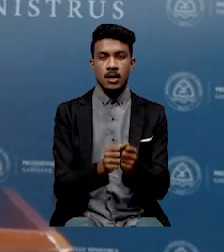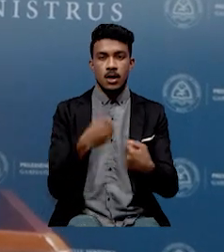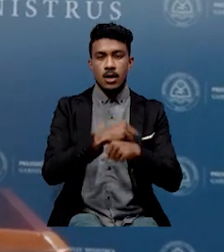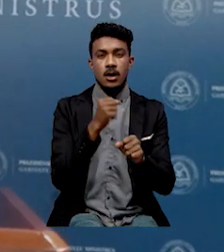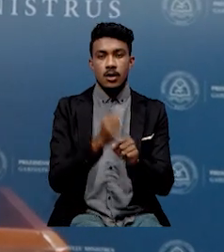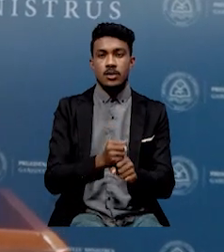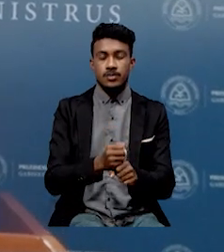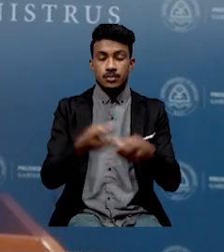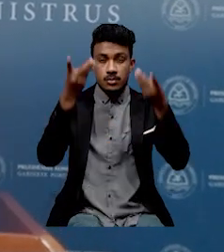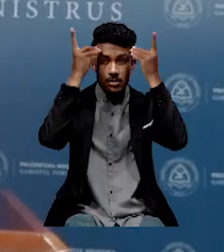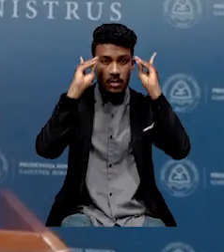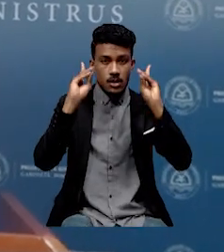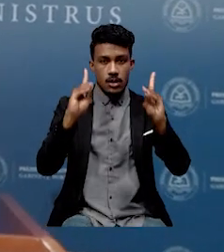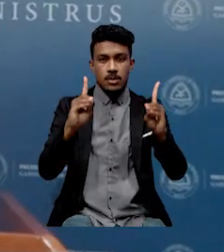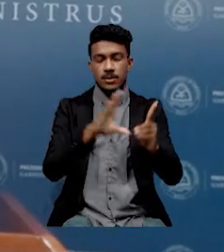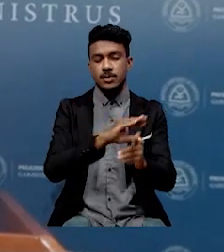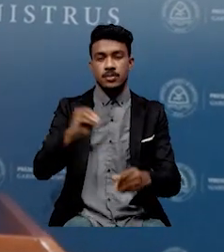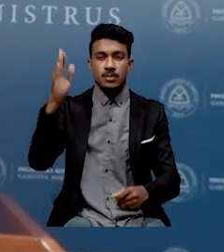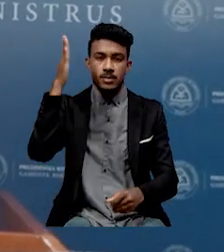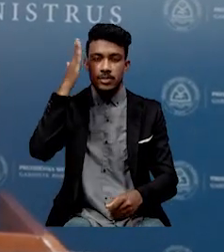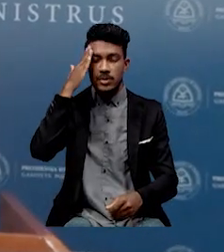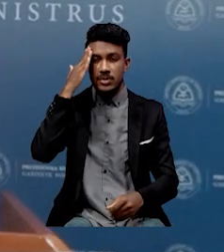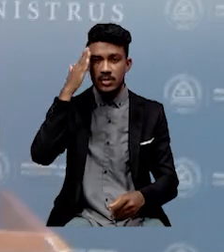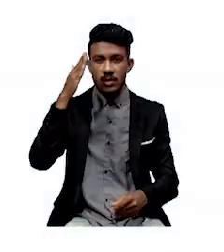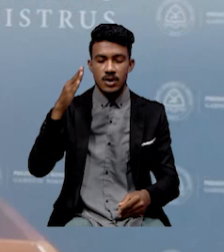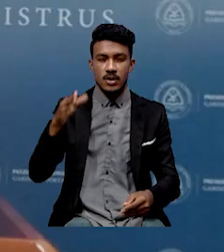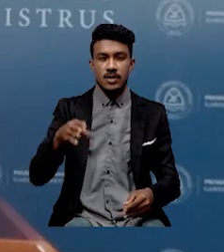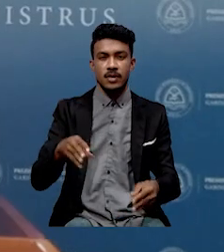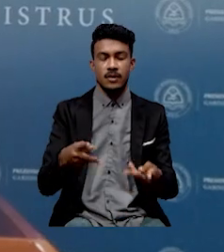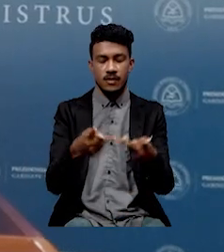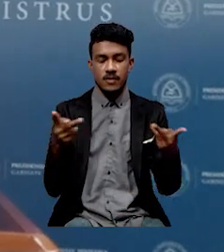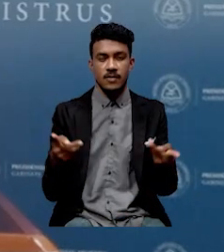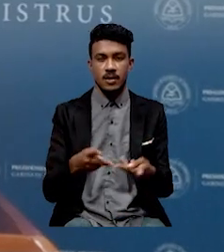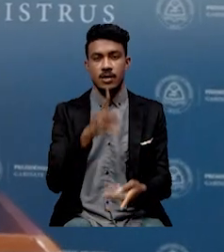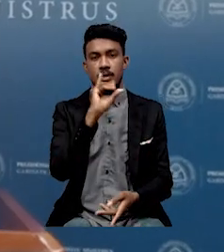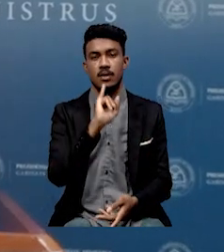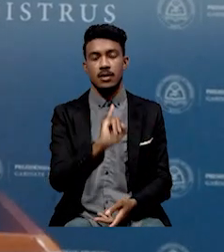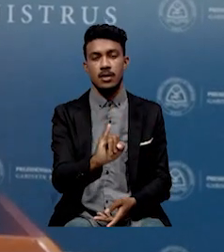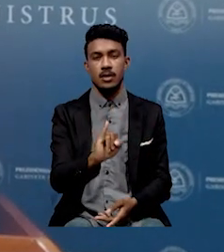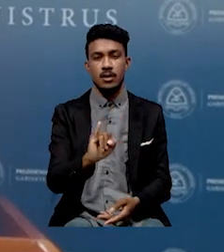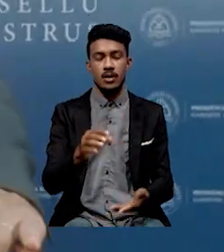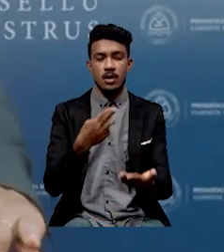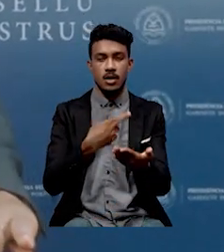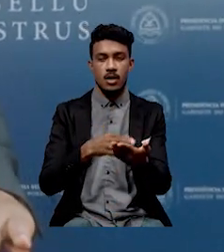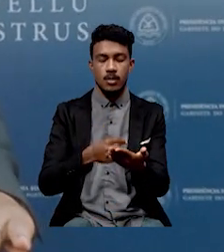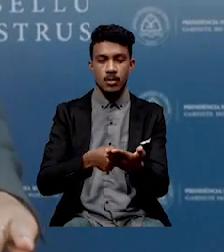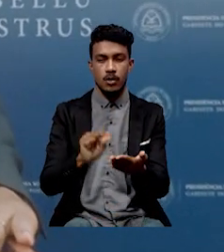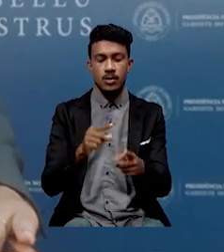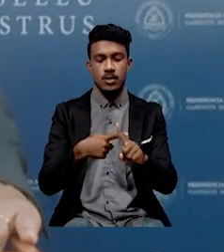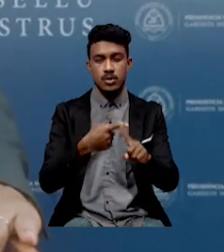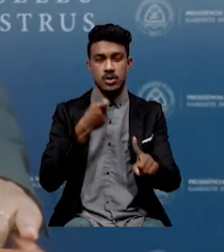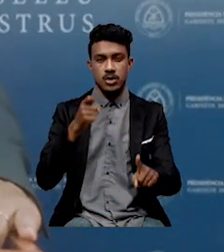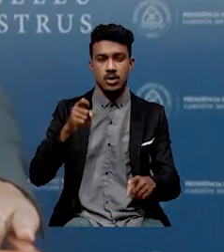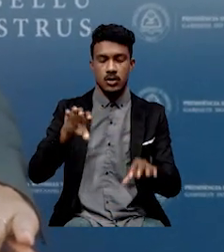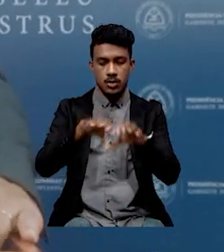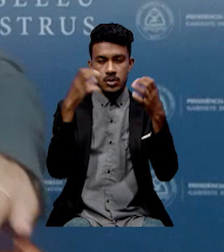determinação da elaboração do plano de urbanização de Dili, aprovado pelo seu Conselho de Ministros. A resolução de hoje